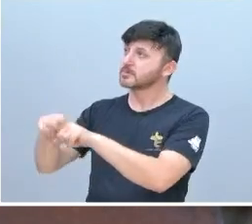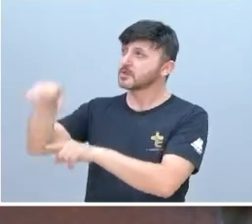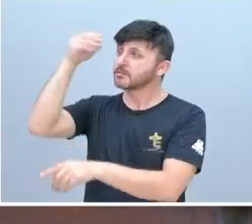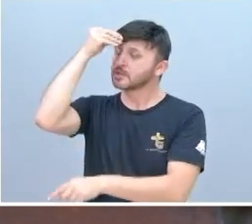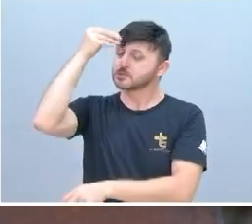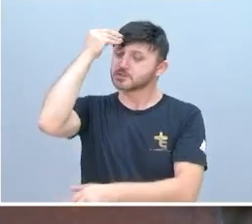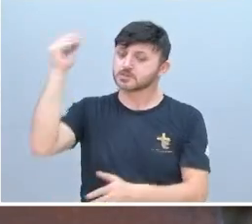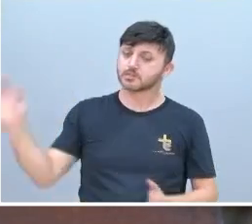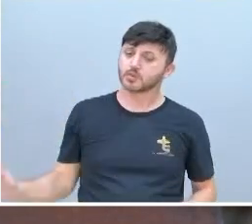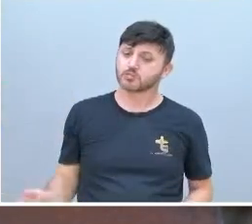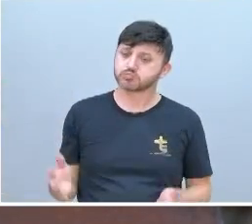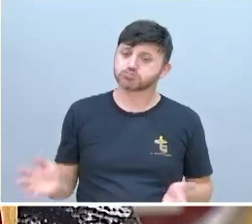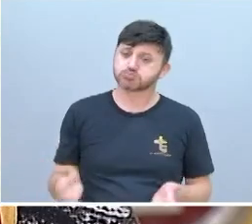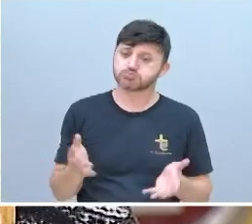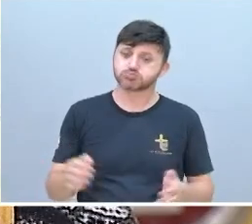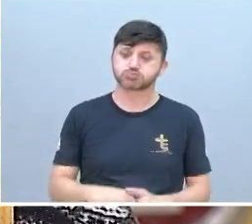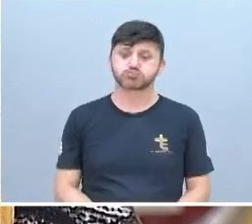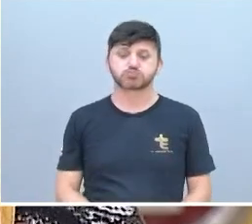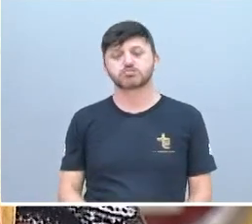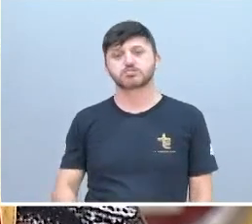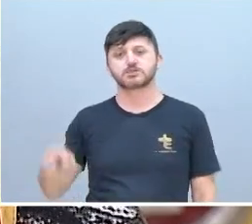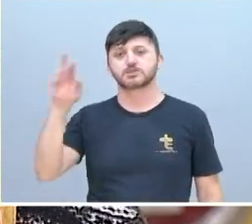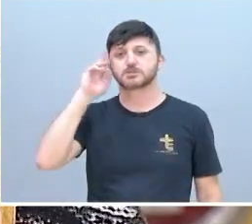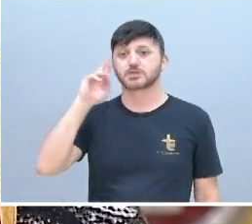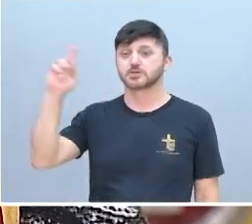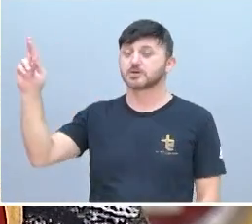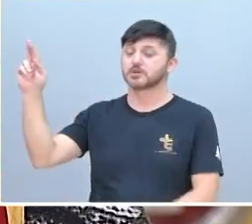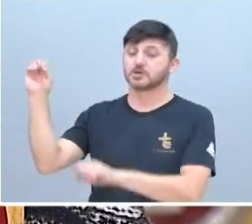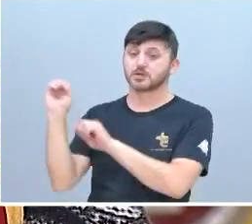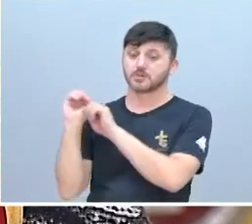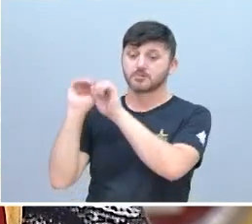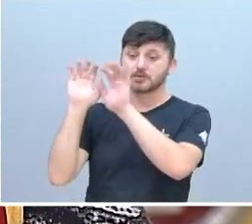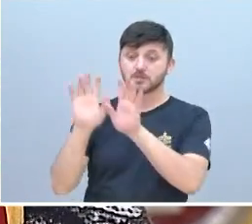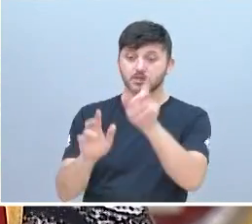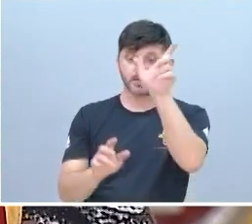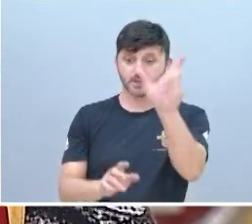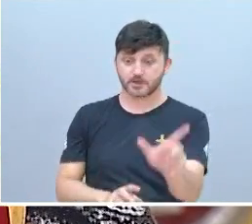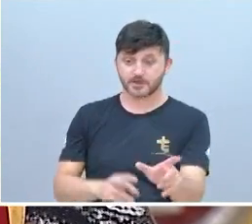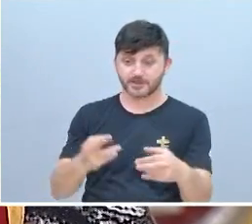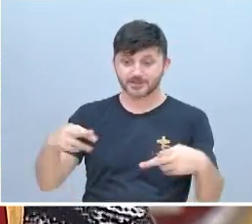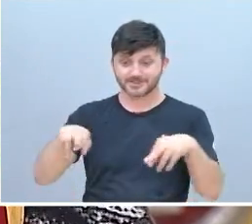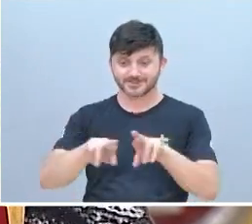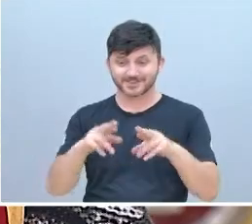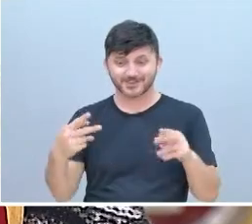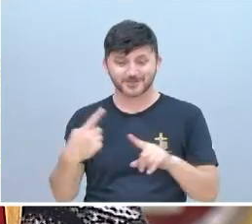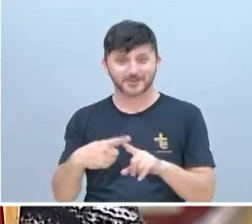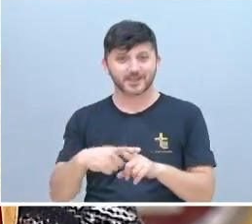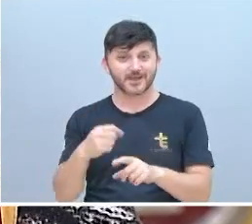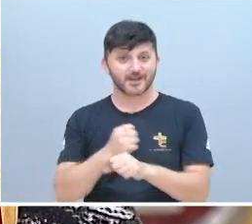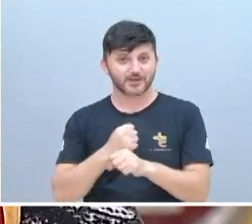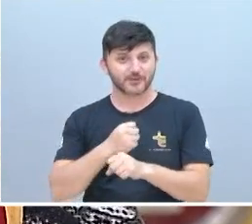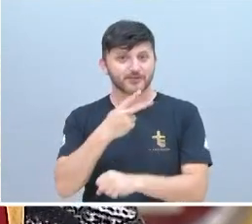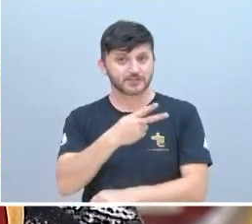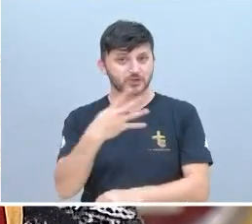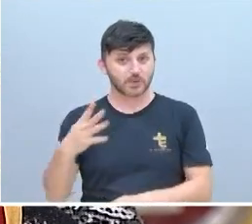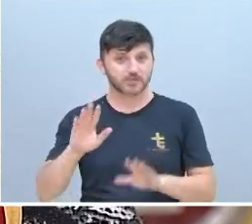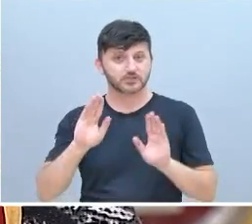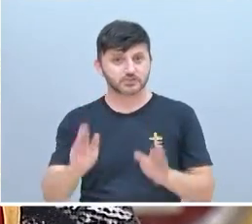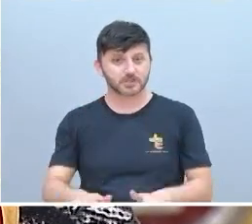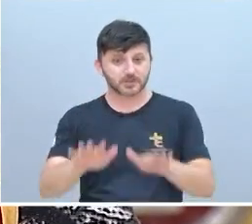reavivai o nosso batismo. Senhor, abençoai o Padre Reginaldo pelos 24 anos de